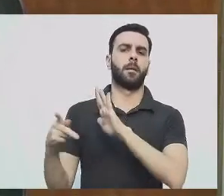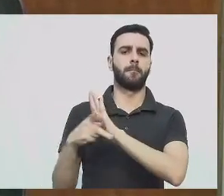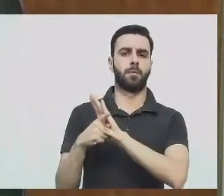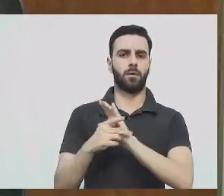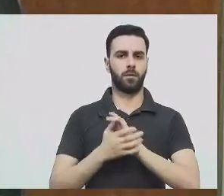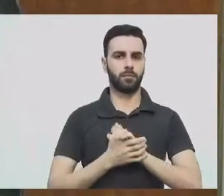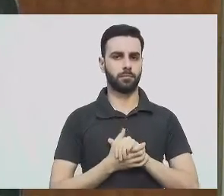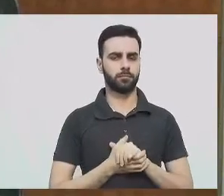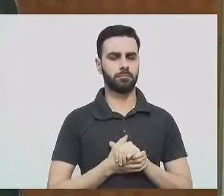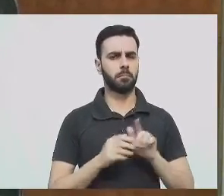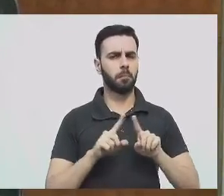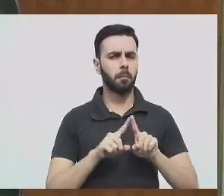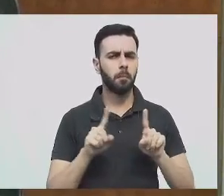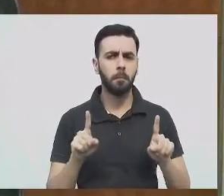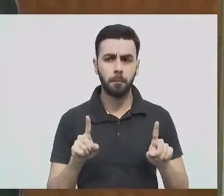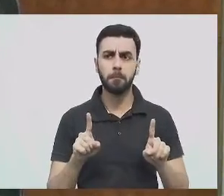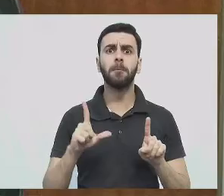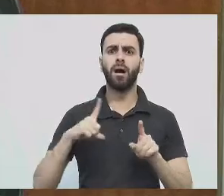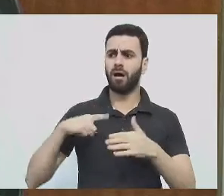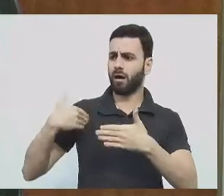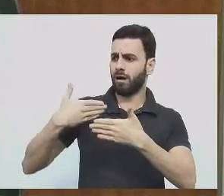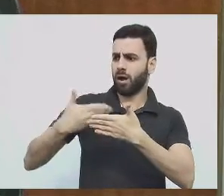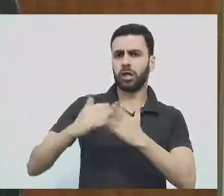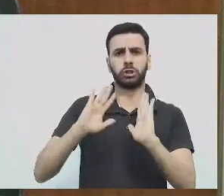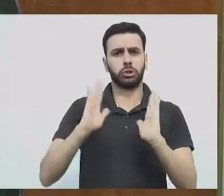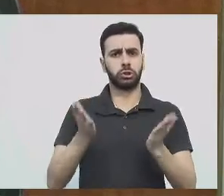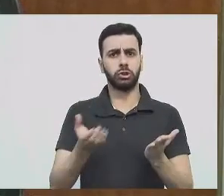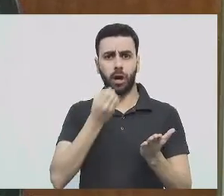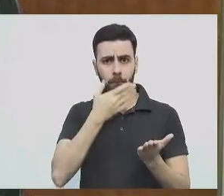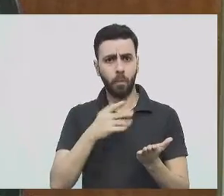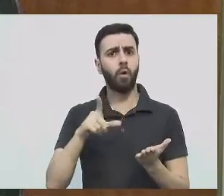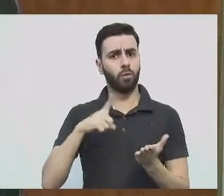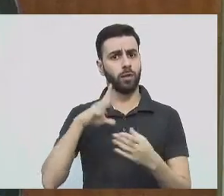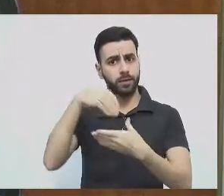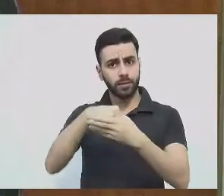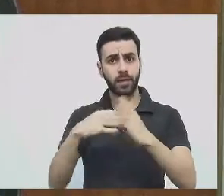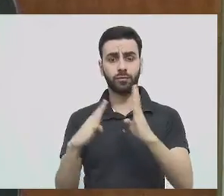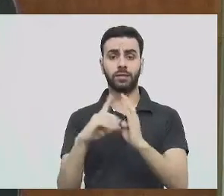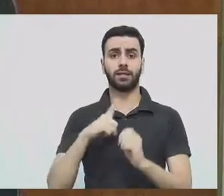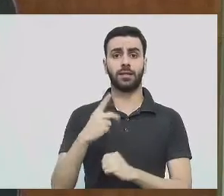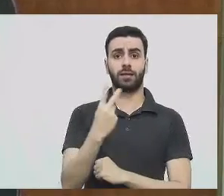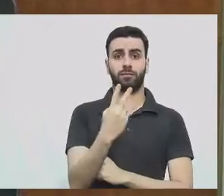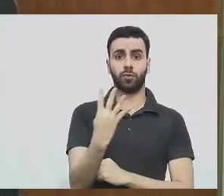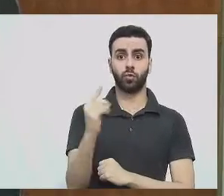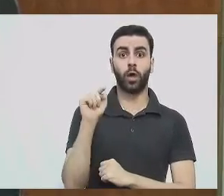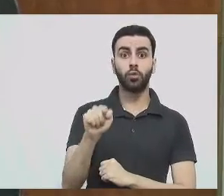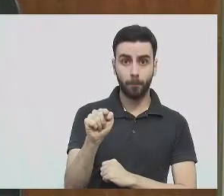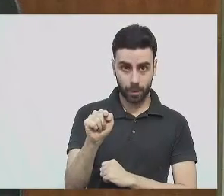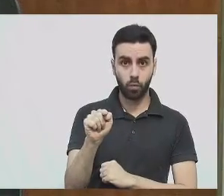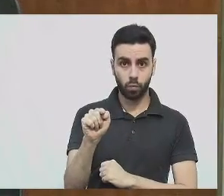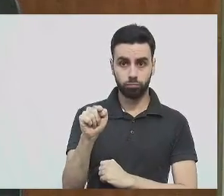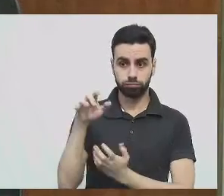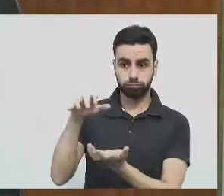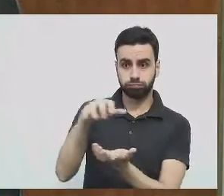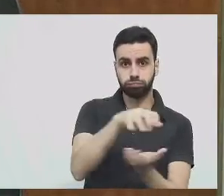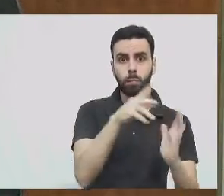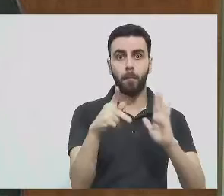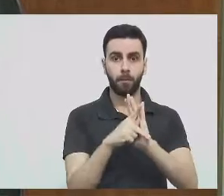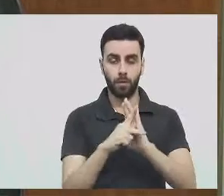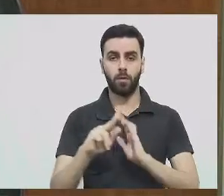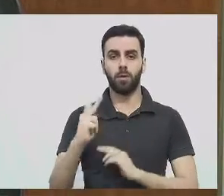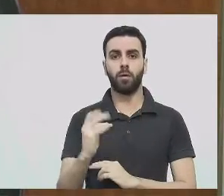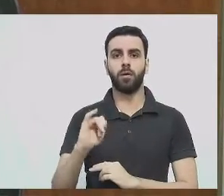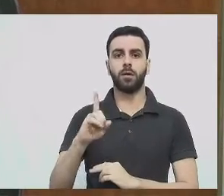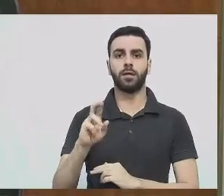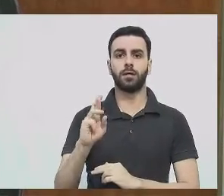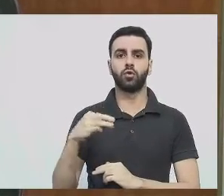autarquia. Mas o serviço ele já vem sendo prestado. Nós temos 24 mil hidrômetros no nosso município, os